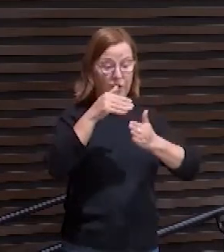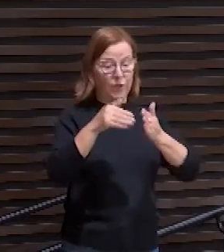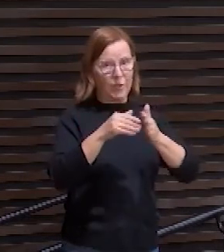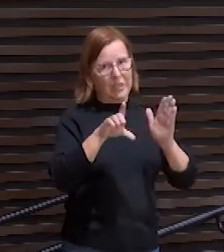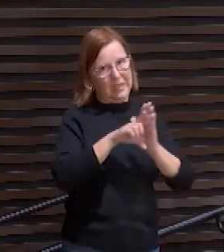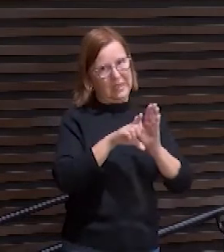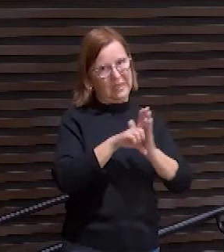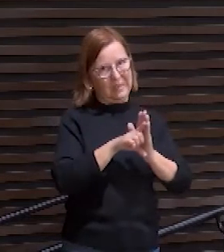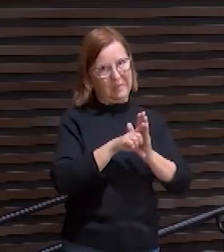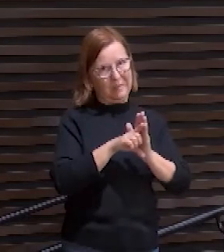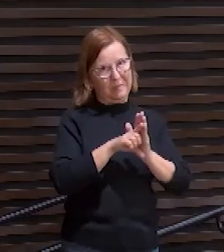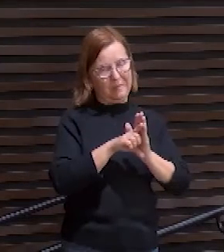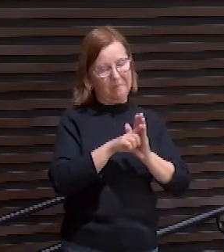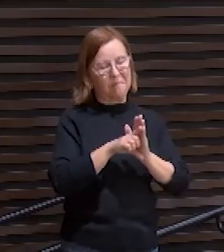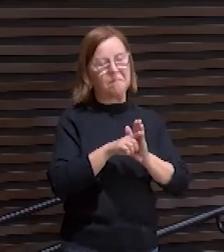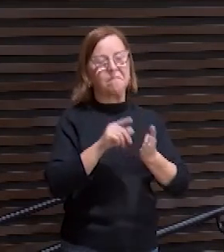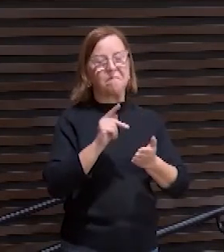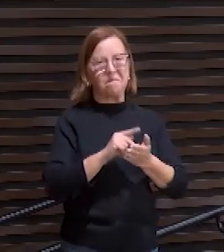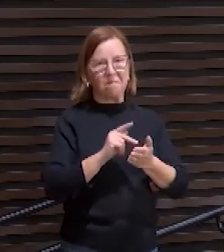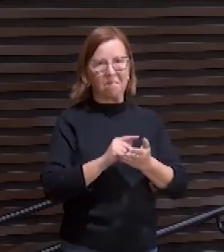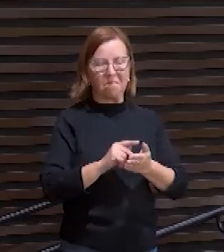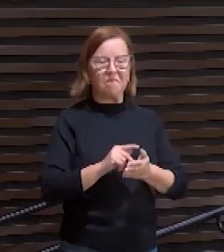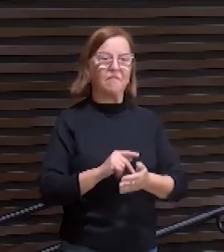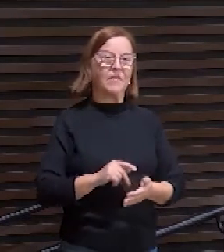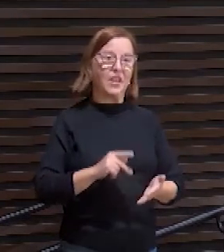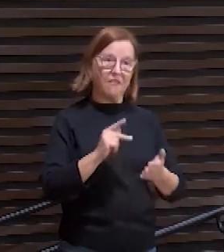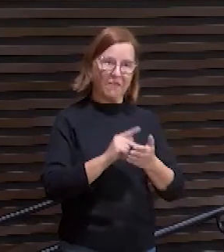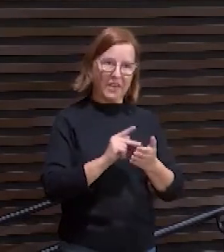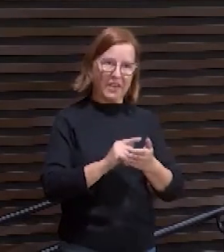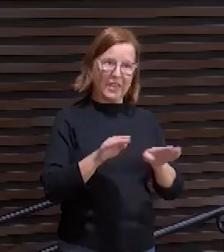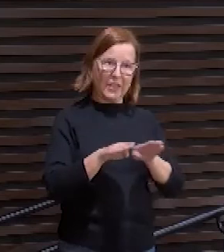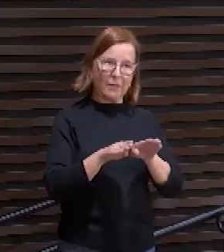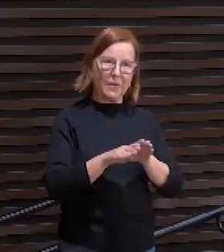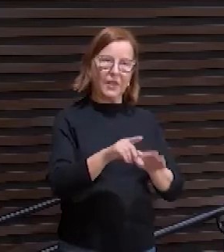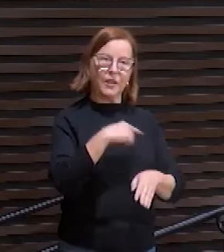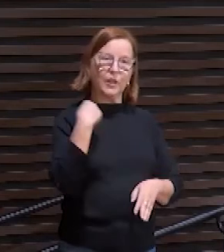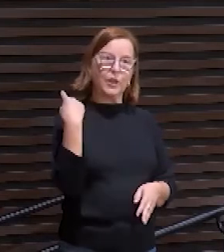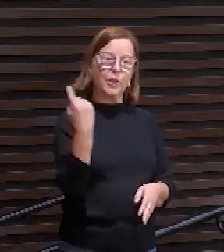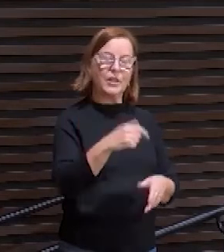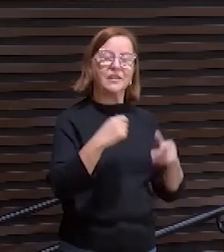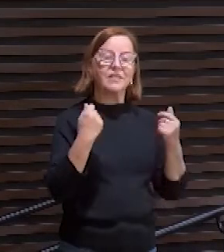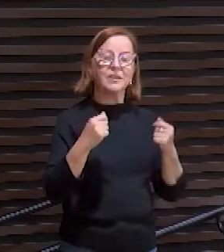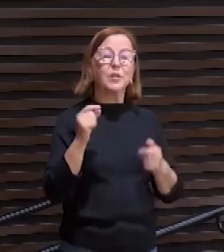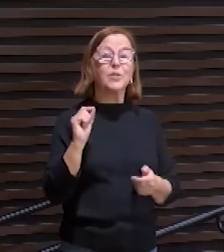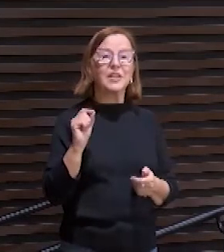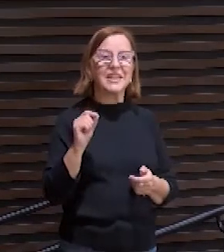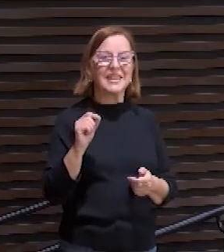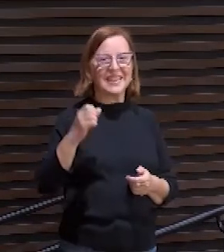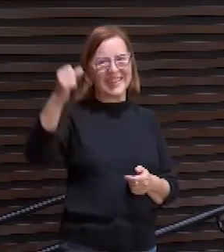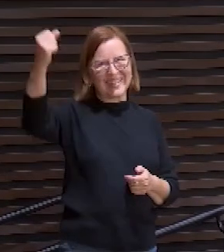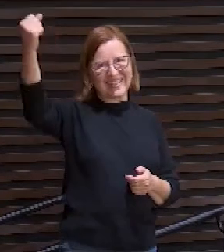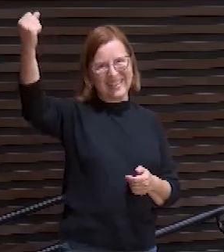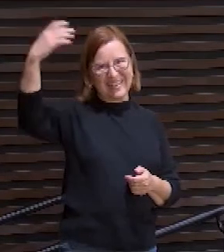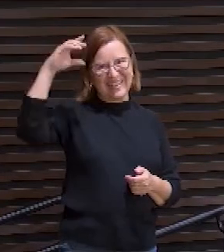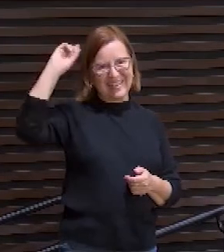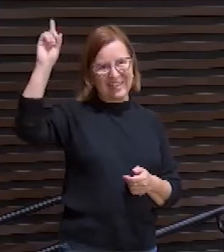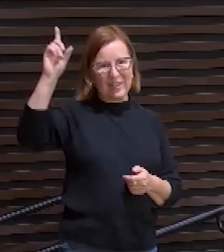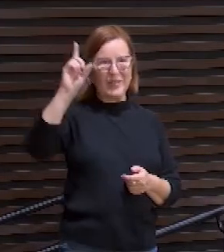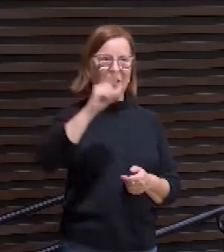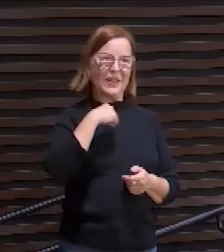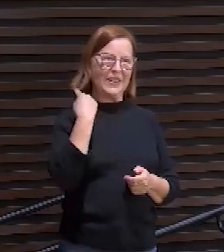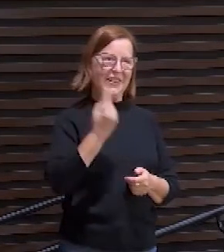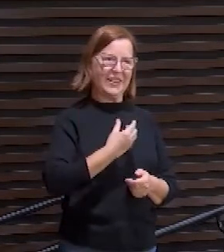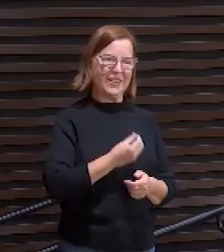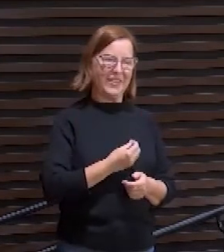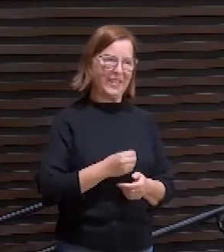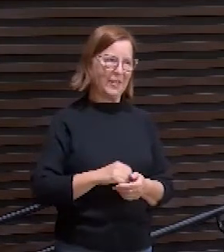E é evidente também que nós necessitamos do quê? Nós necessitamos da graça de Deus nas nossas vidas.